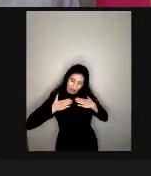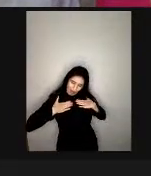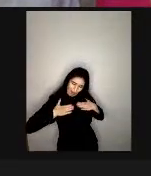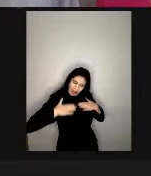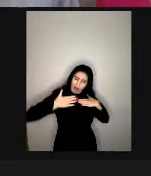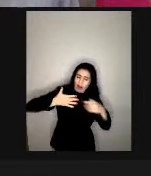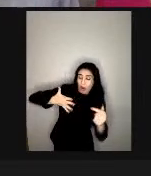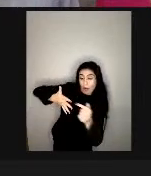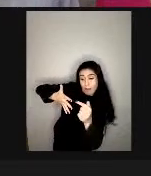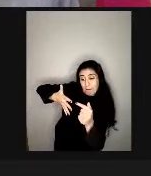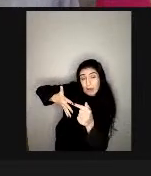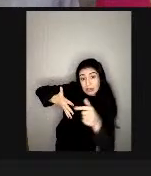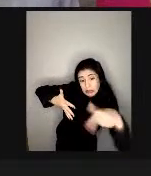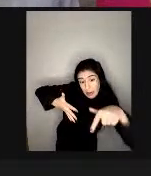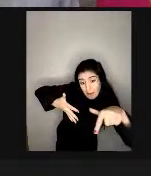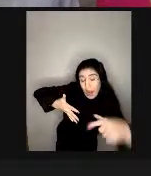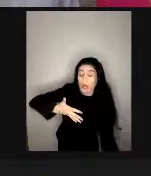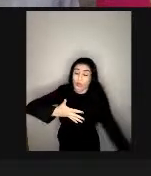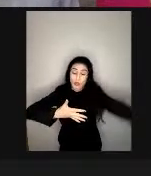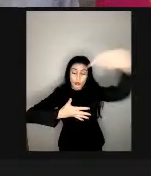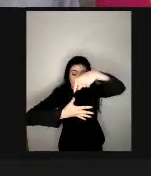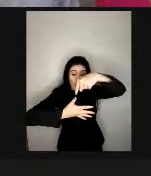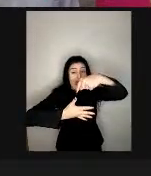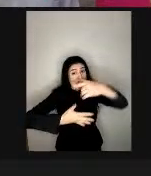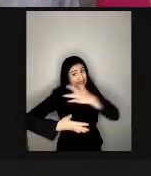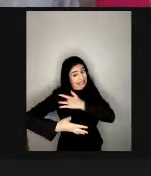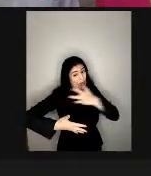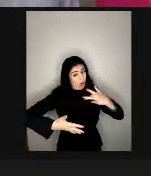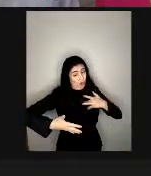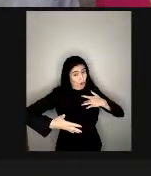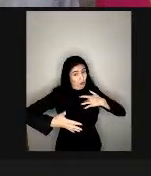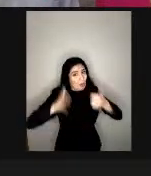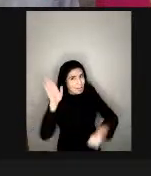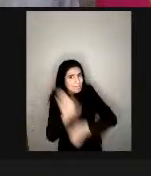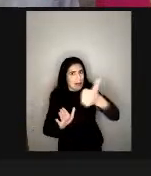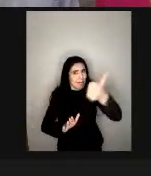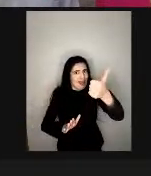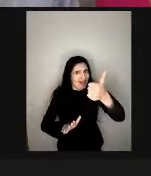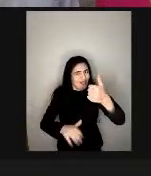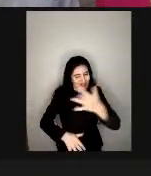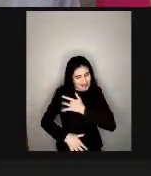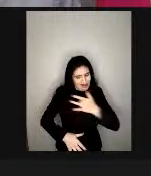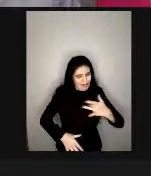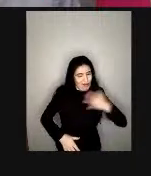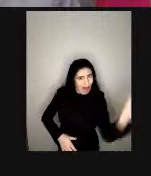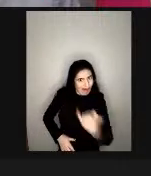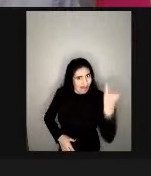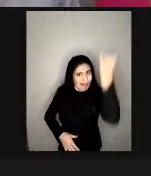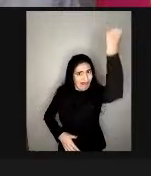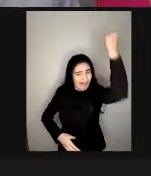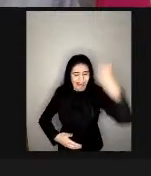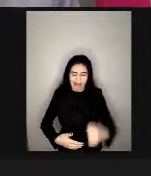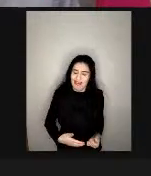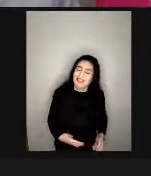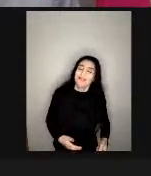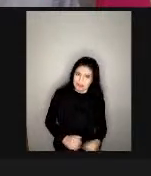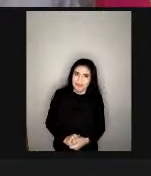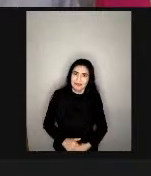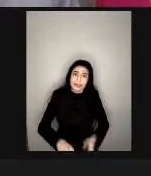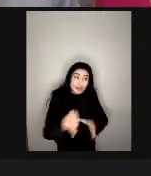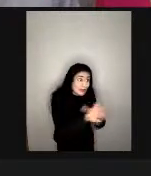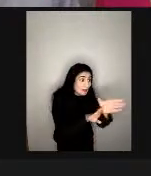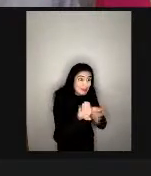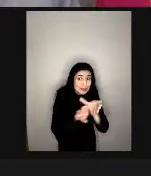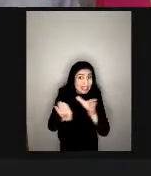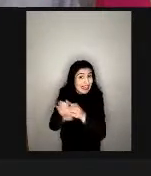pode esquecer de você. Você. E além do que, minhas amigas, eu posso uma série de recomendações. Só tem uma que